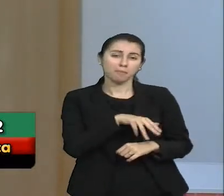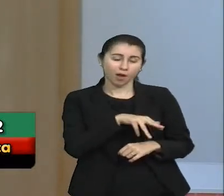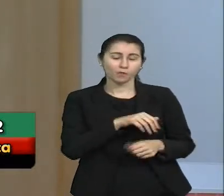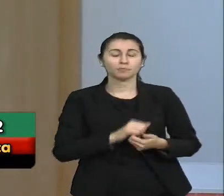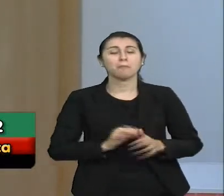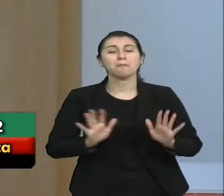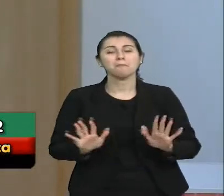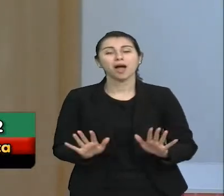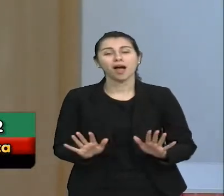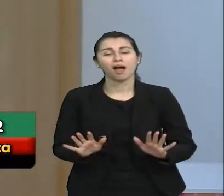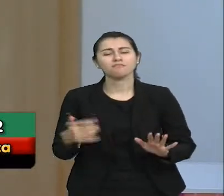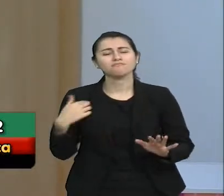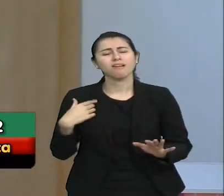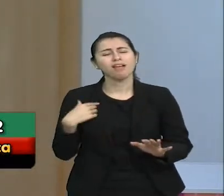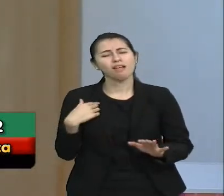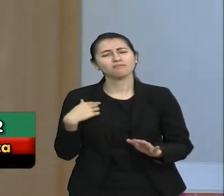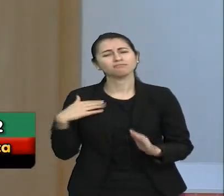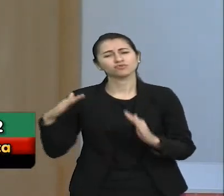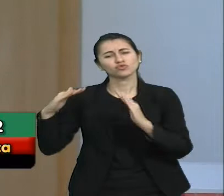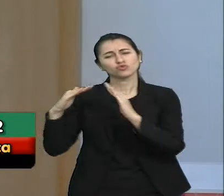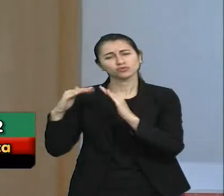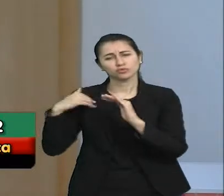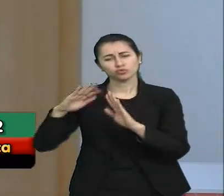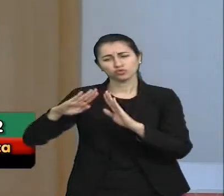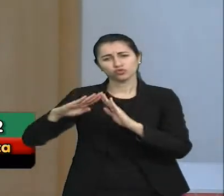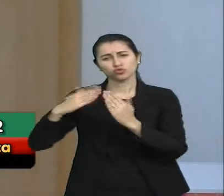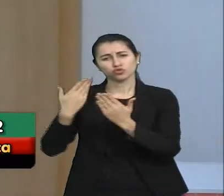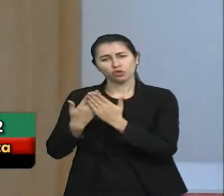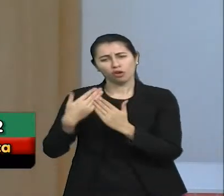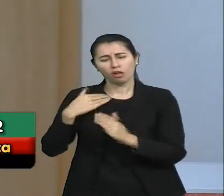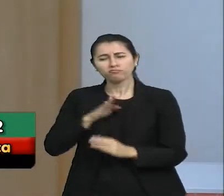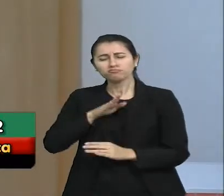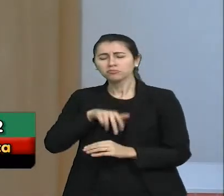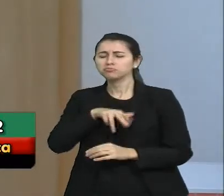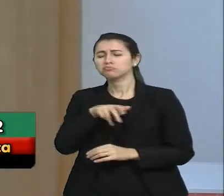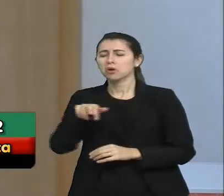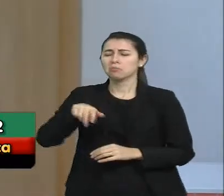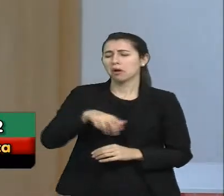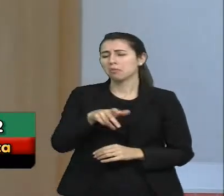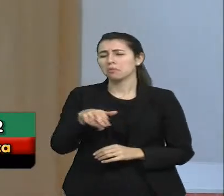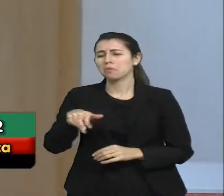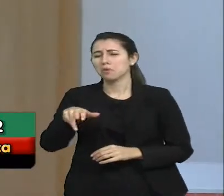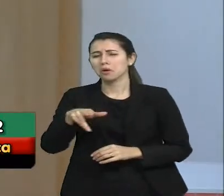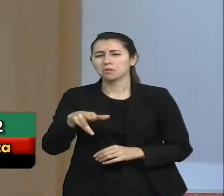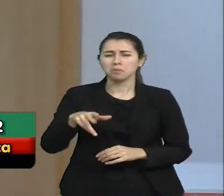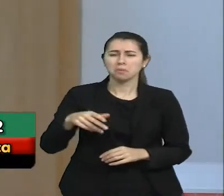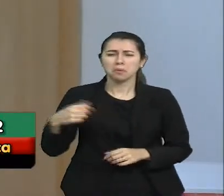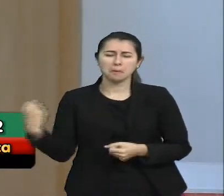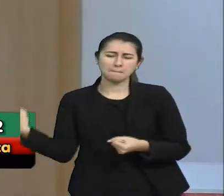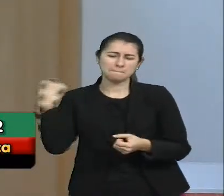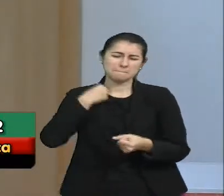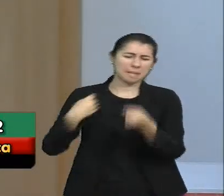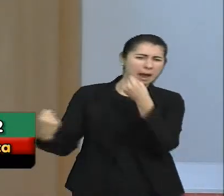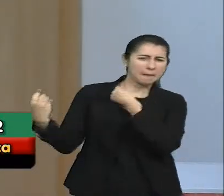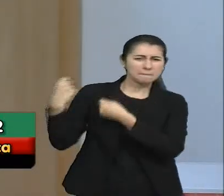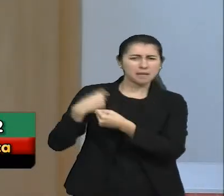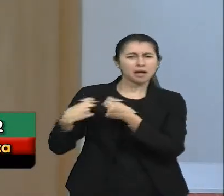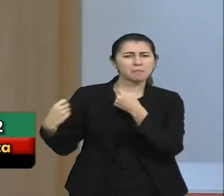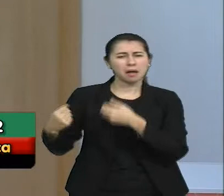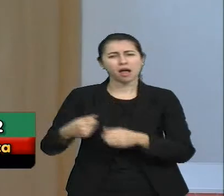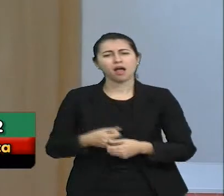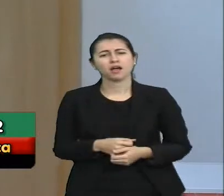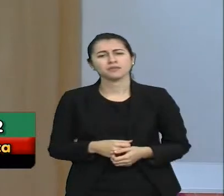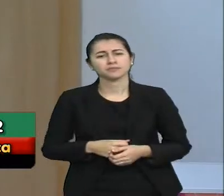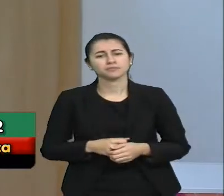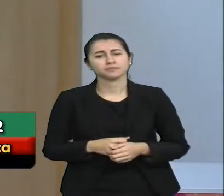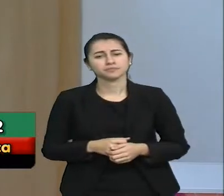Mas, indo para a escola, tentaram arrancar o meu quelê do pescoço, me bateram, me espancaram.